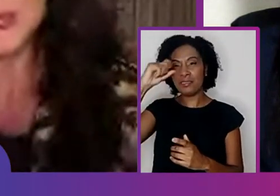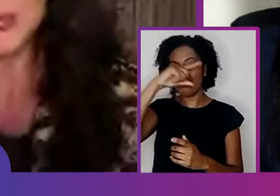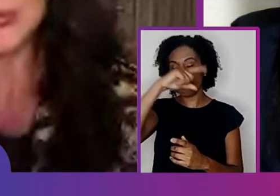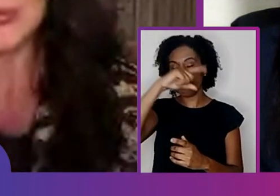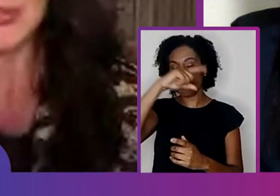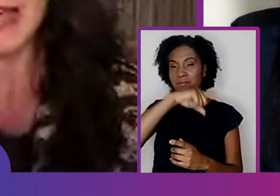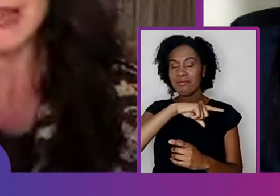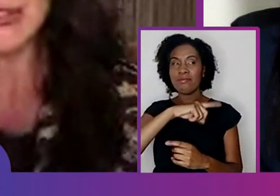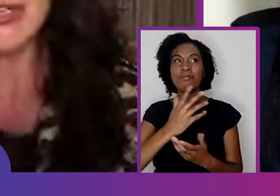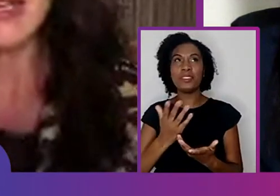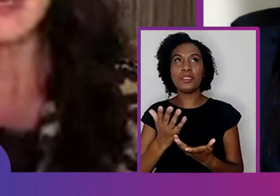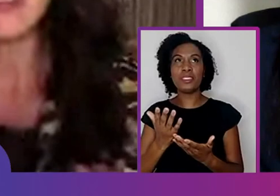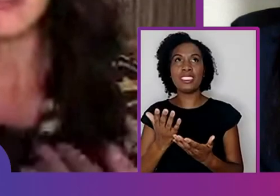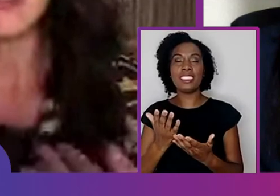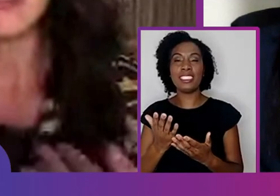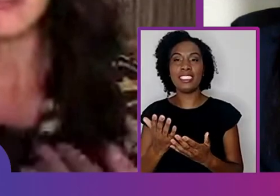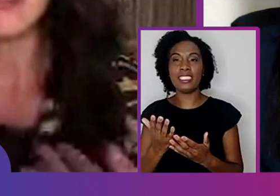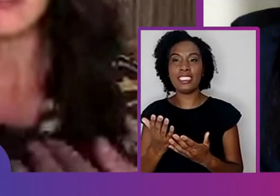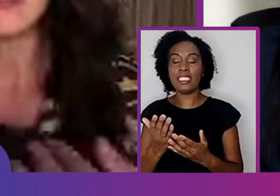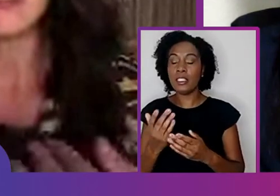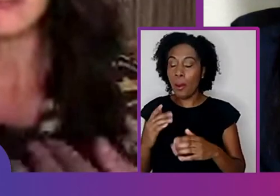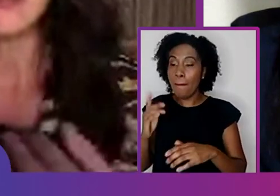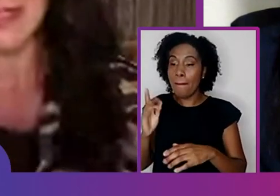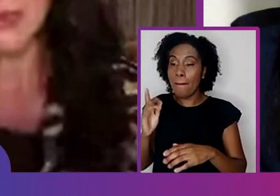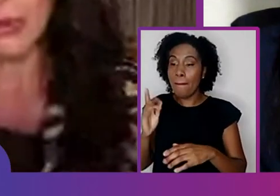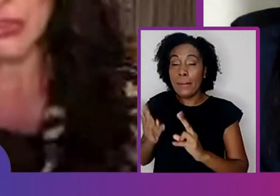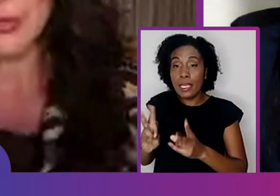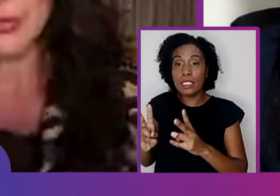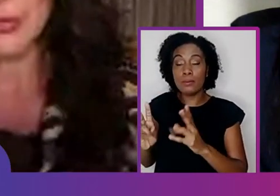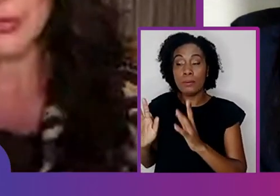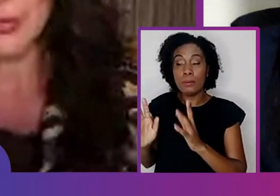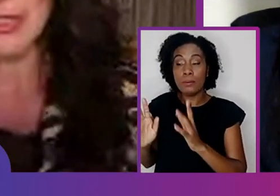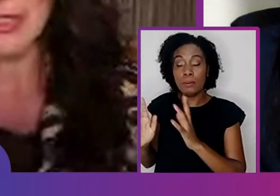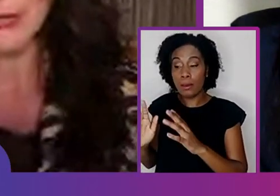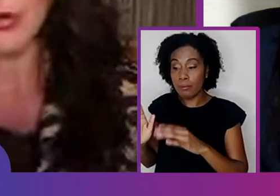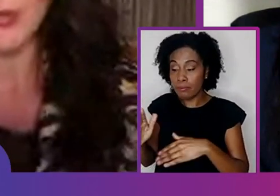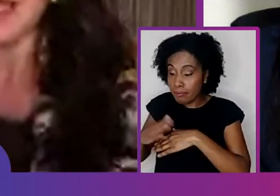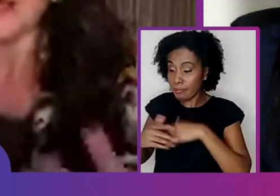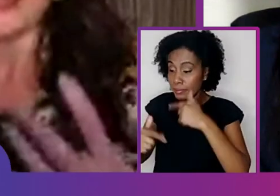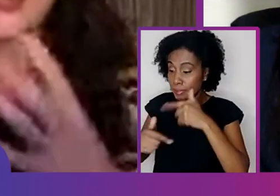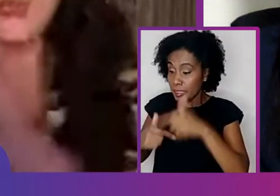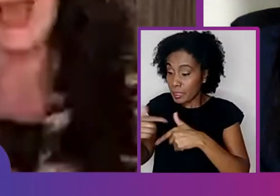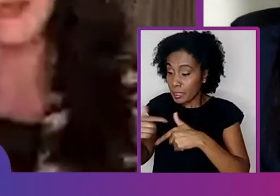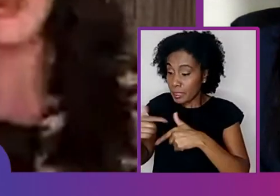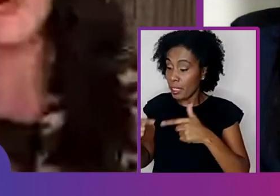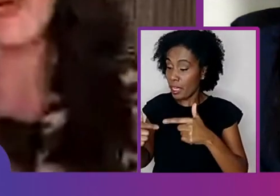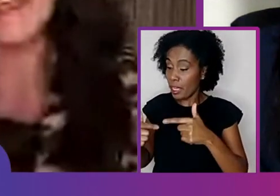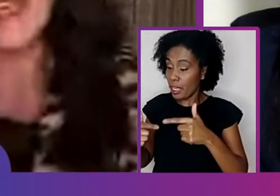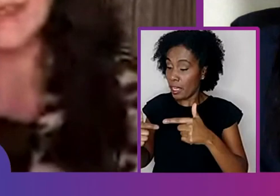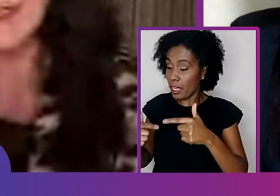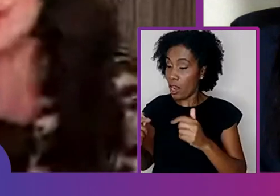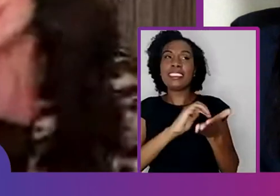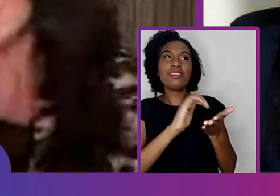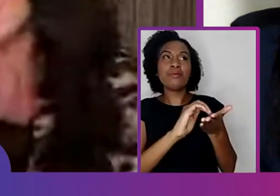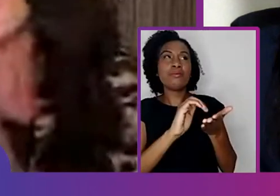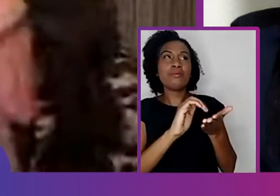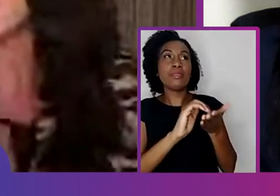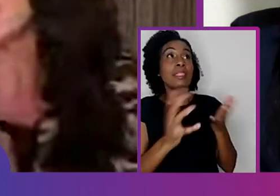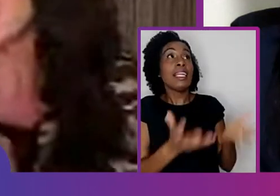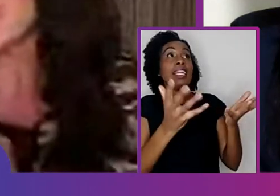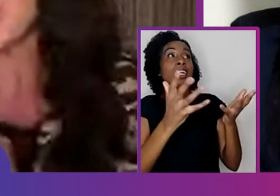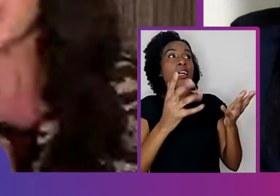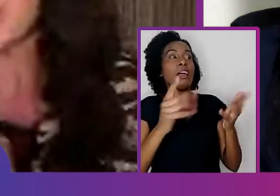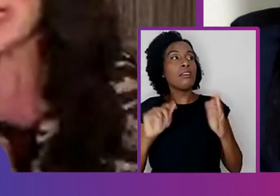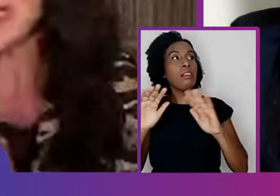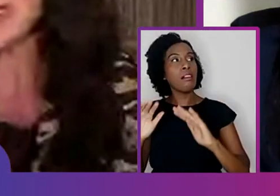o grau de produtividade em home office, longe do escritório. De um lado, como é que essas pessoas